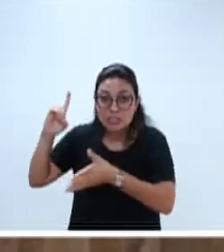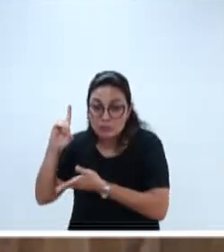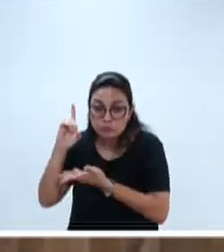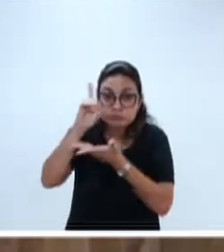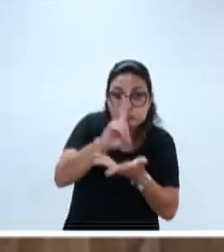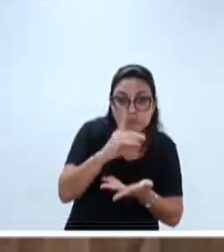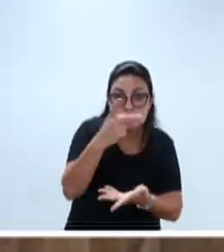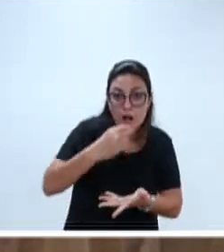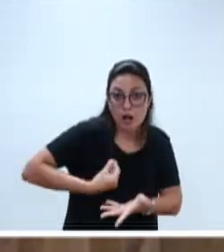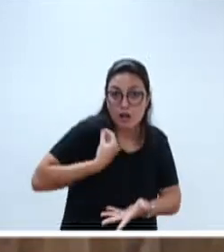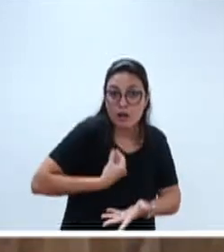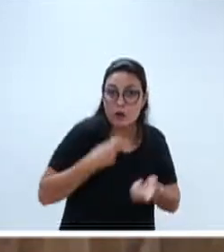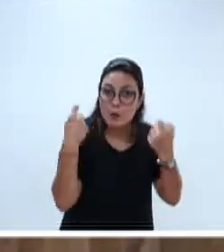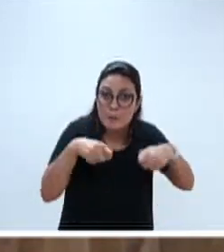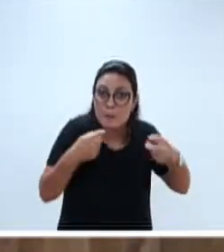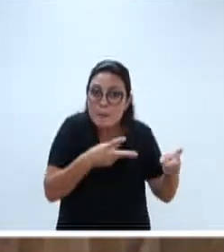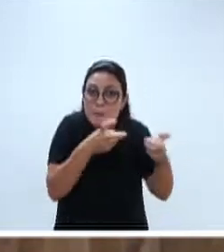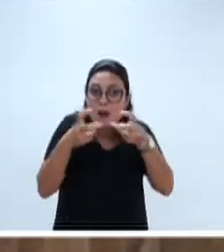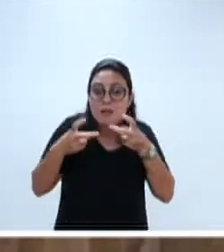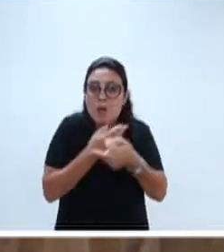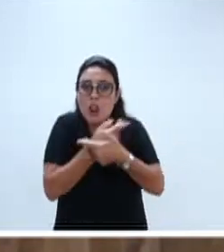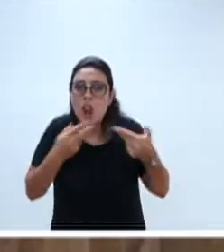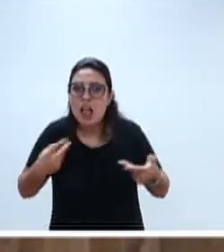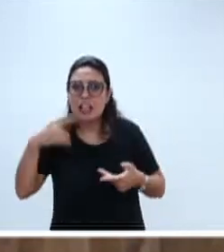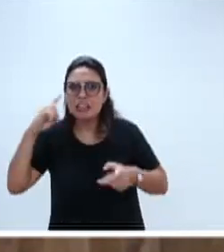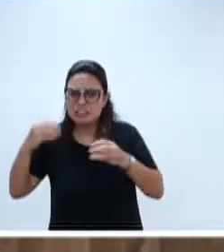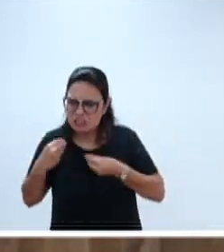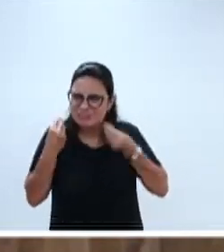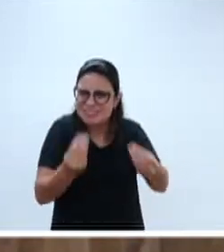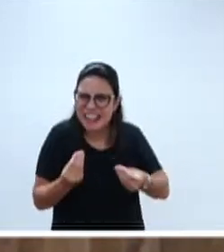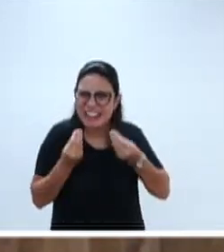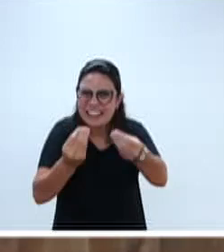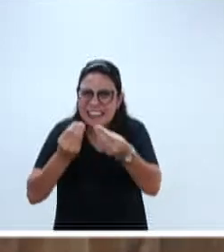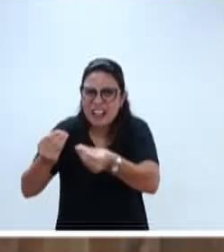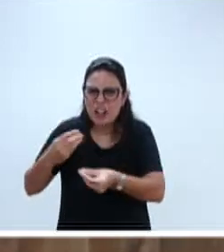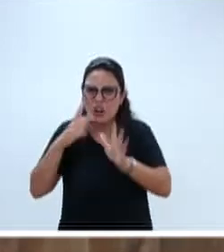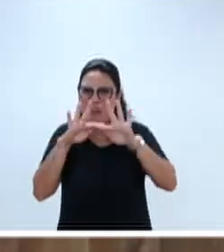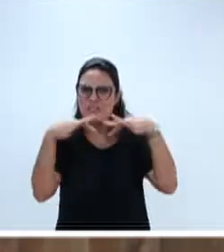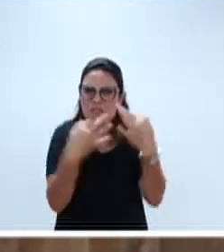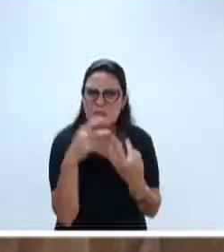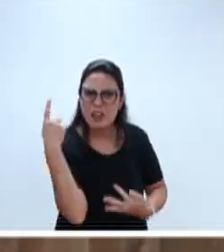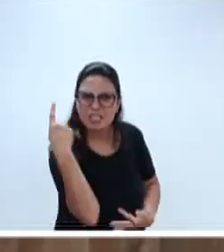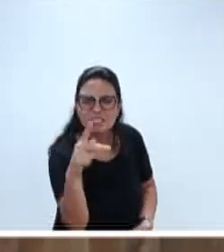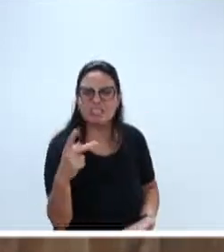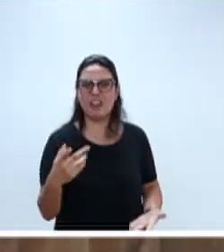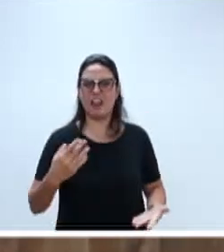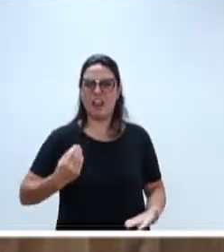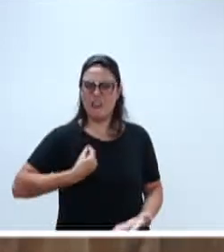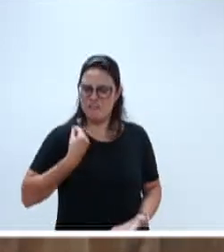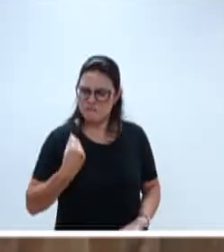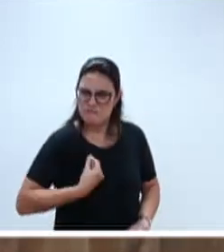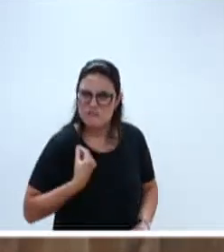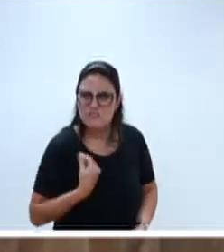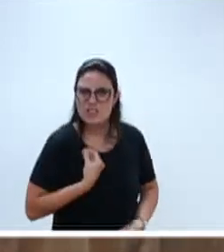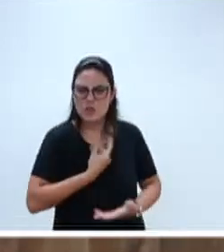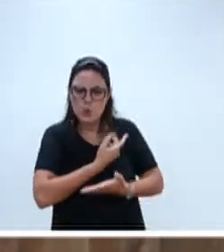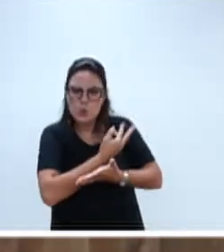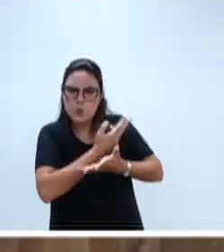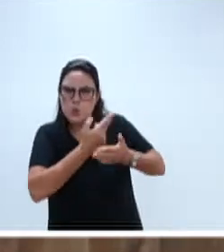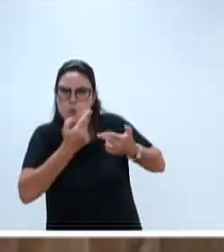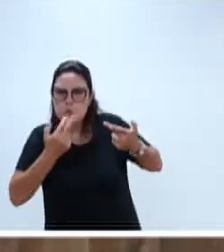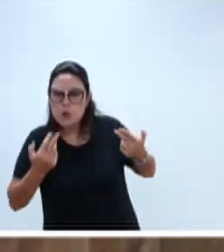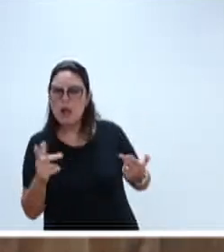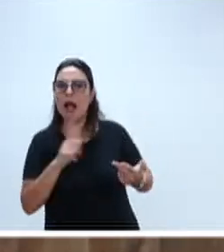Perceba como Deus tem sido bom com você, como Deus tem abençoado a sua família, como Deus tem abençoado o seu lar, como Deus tem